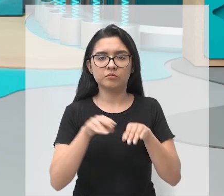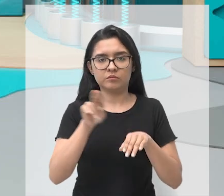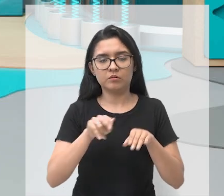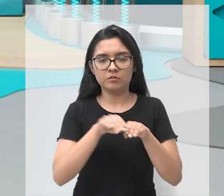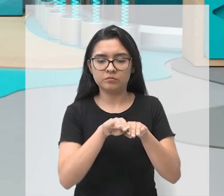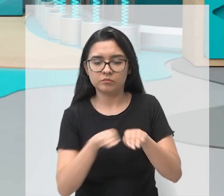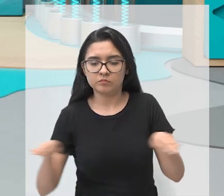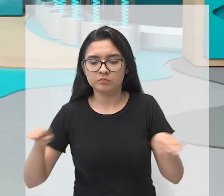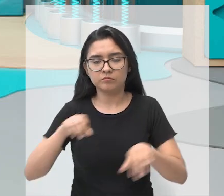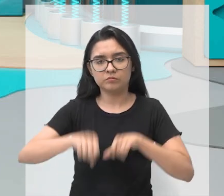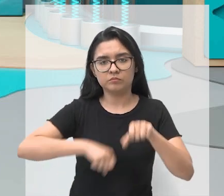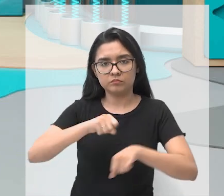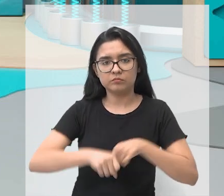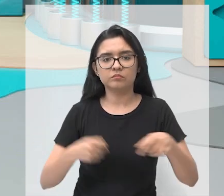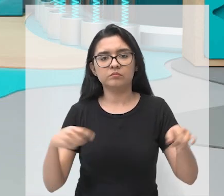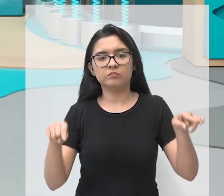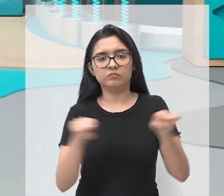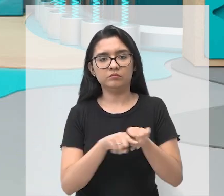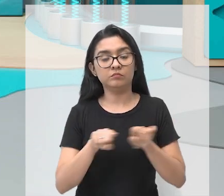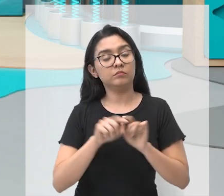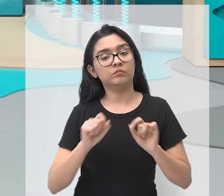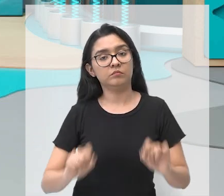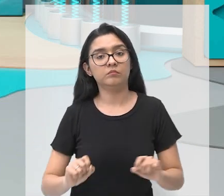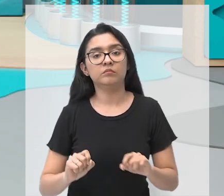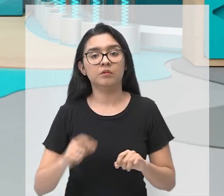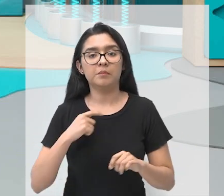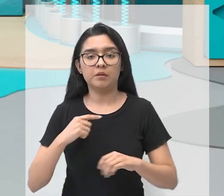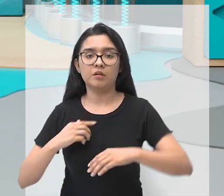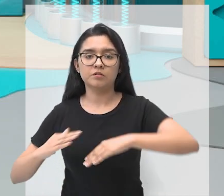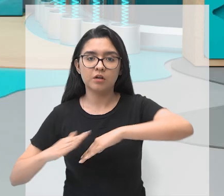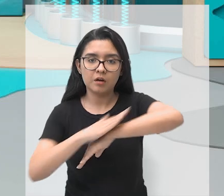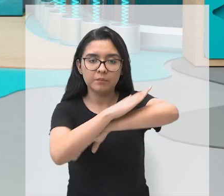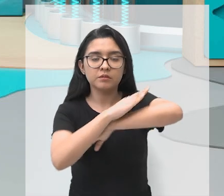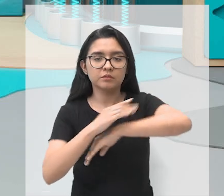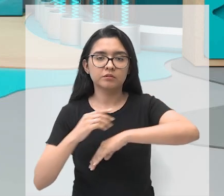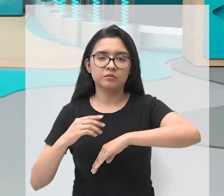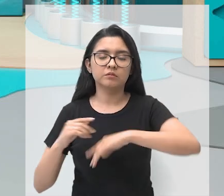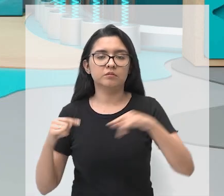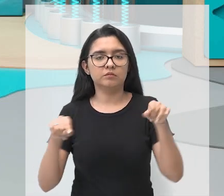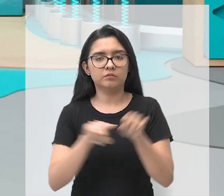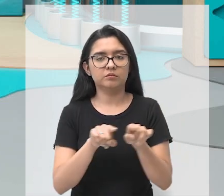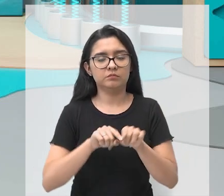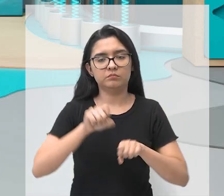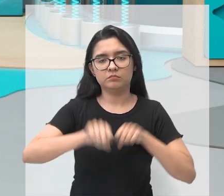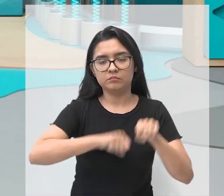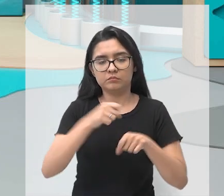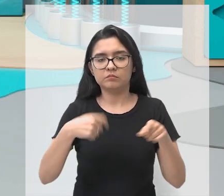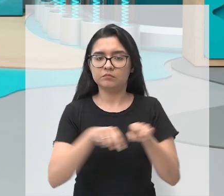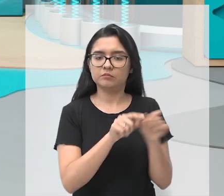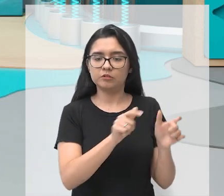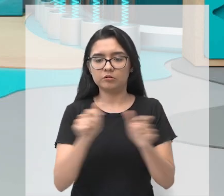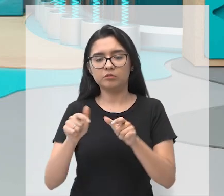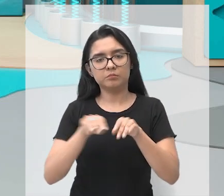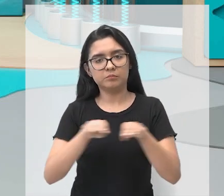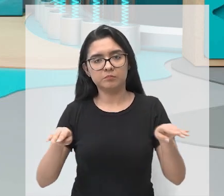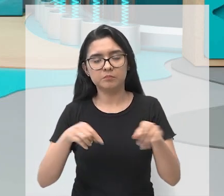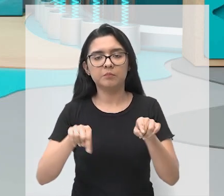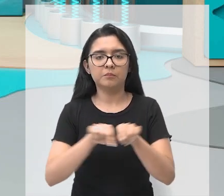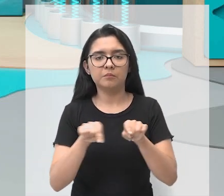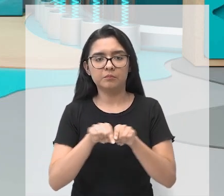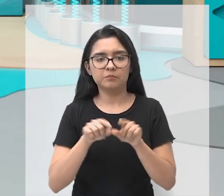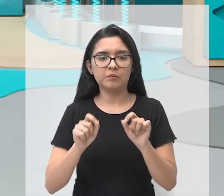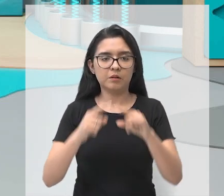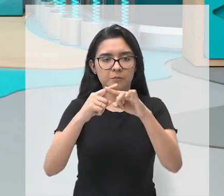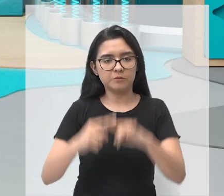plano ou half pipes, né, ou ainda nas rampas ou entre outros terrenos que podem ser ofertados ali